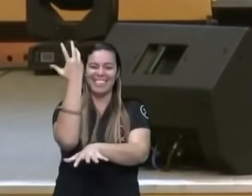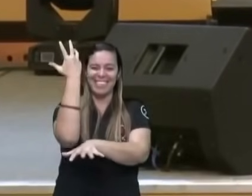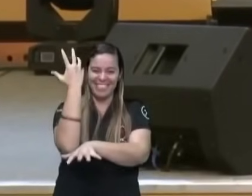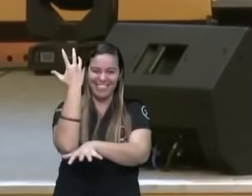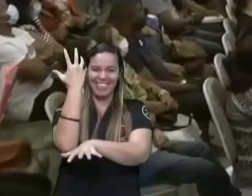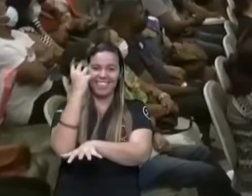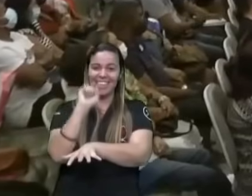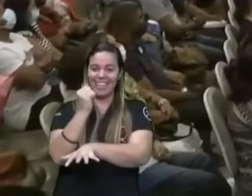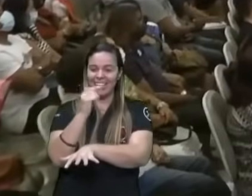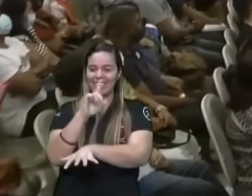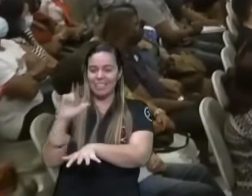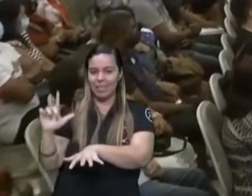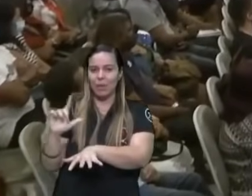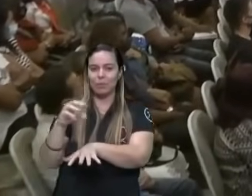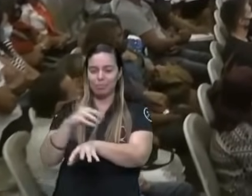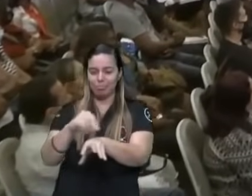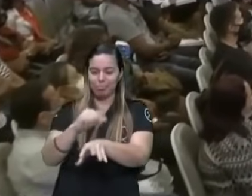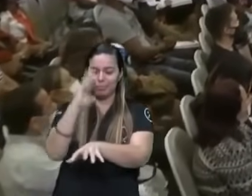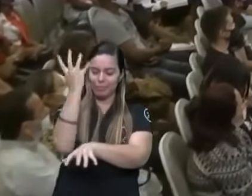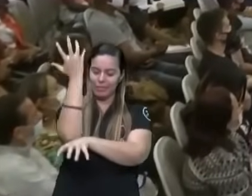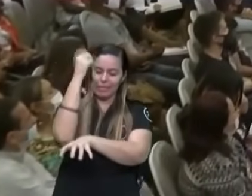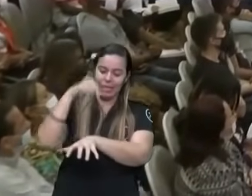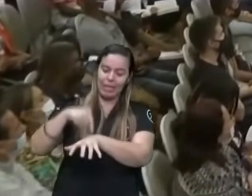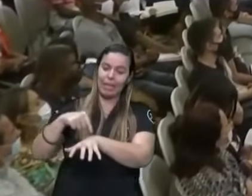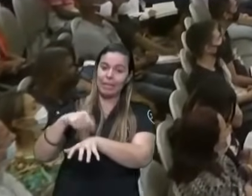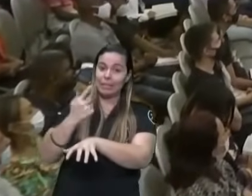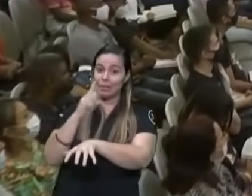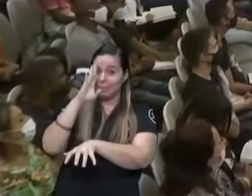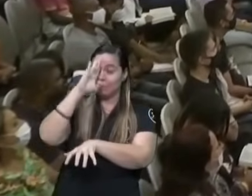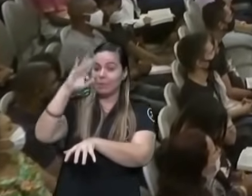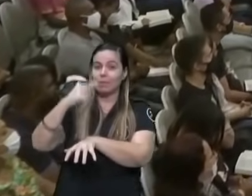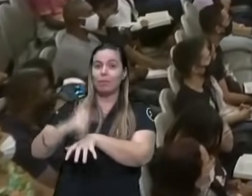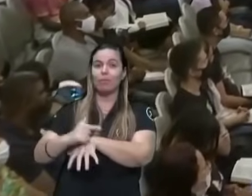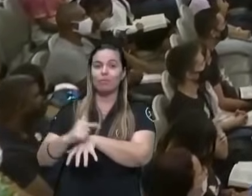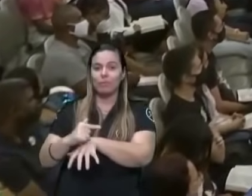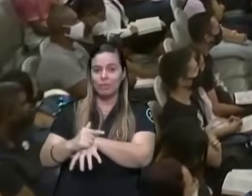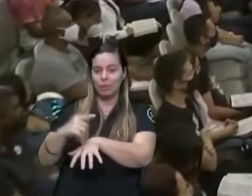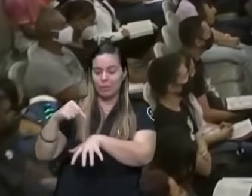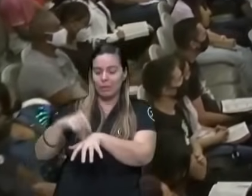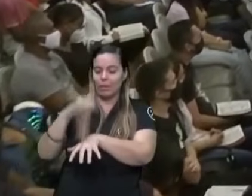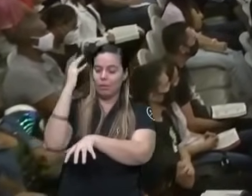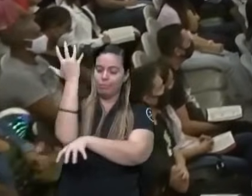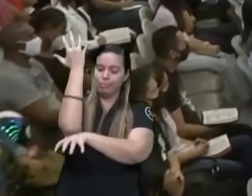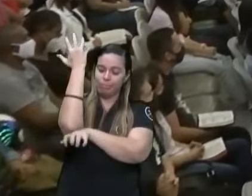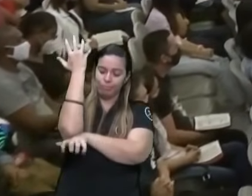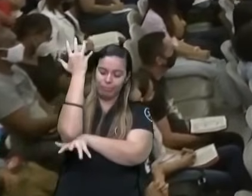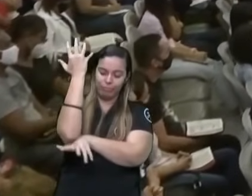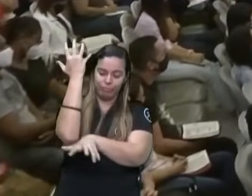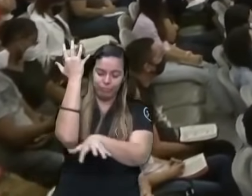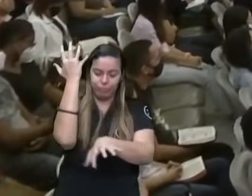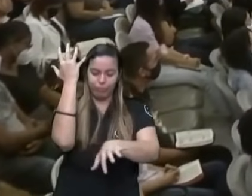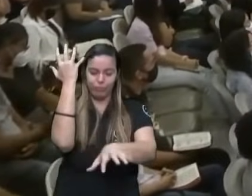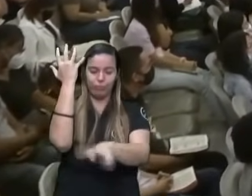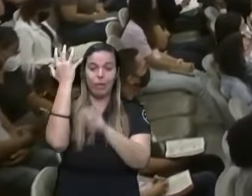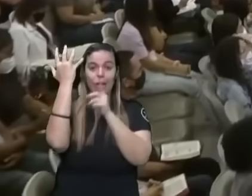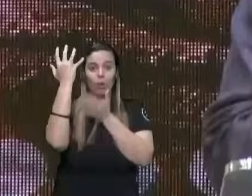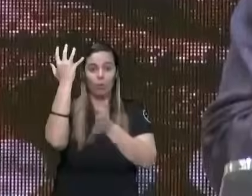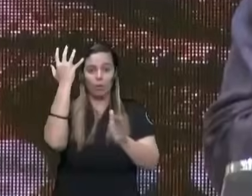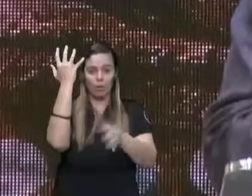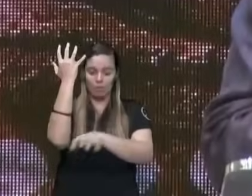sais minerais é através das raízes. Está dizendo que a raiz se estende para o